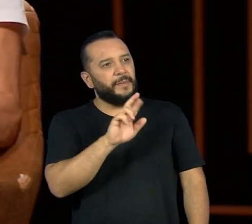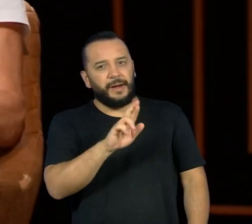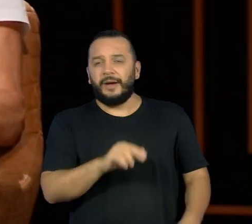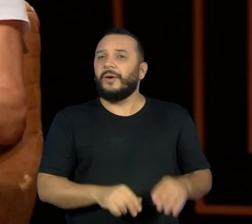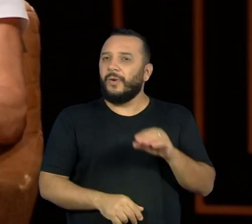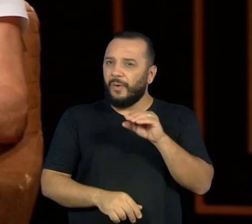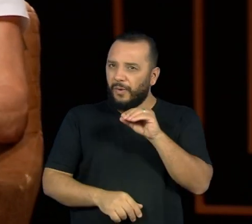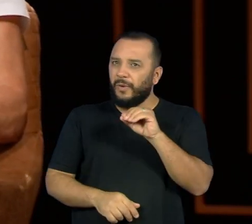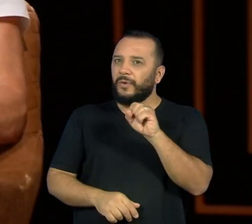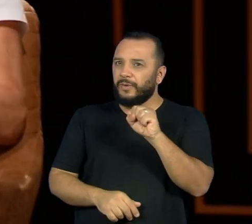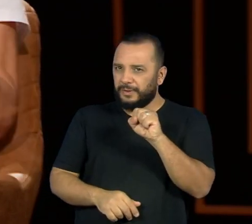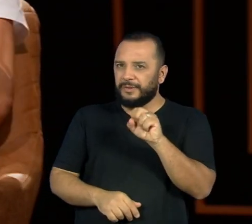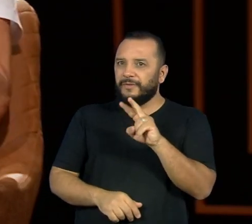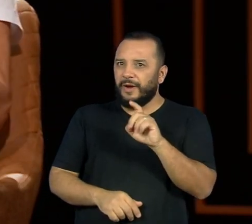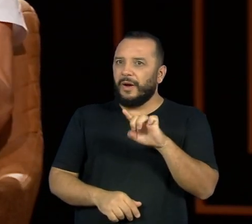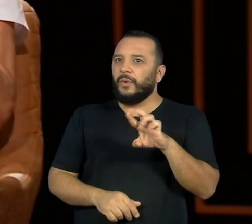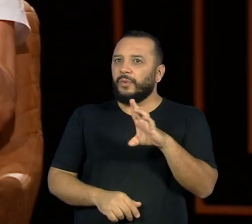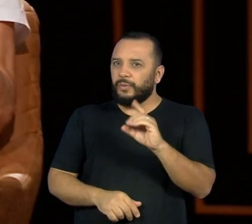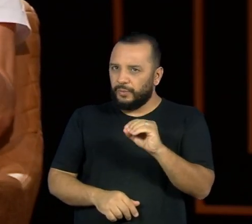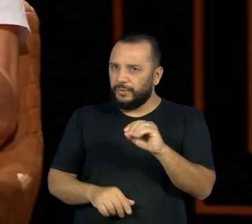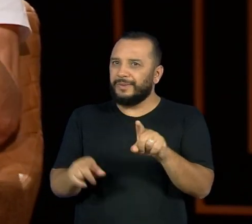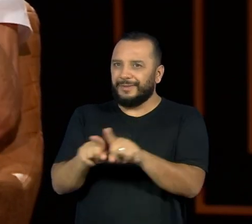também. Sim. Com o Oswaldo também, e com o